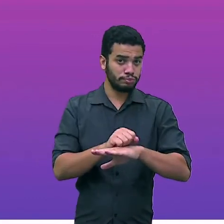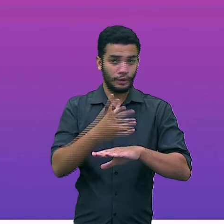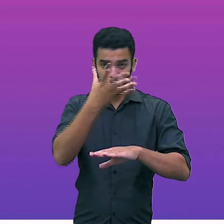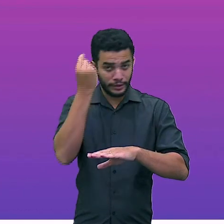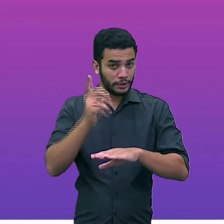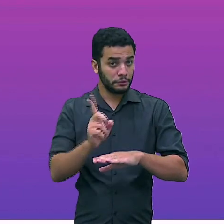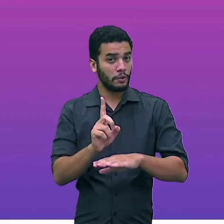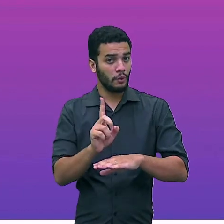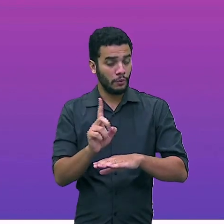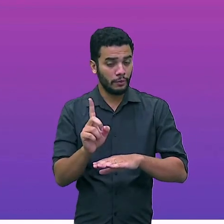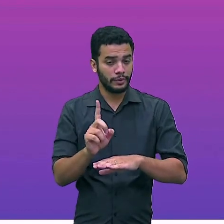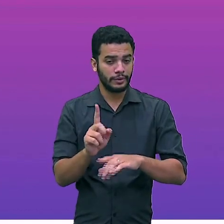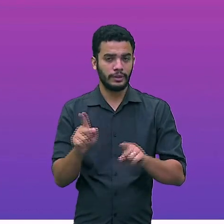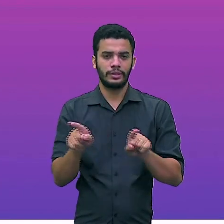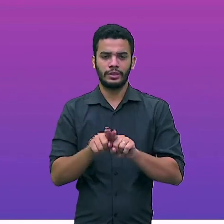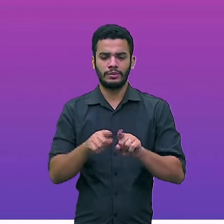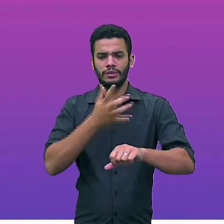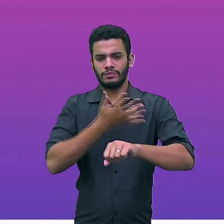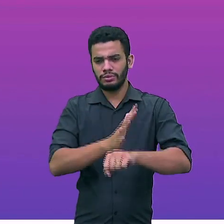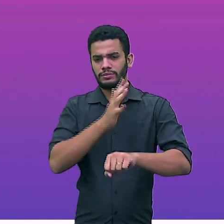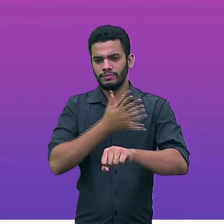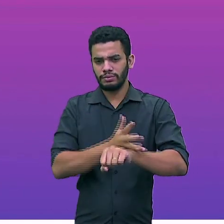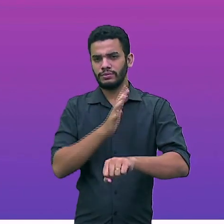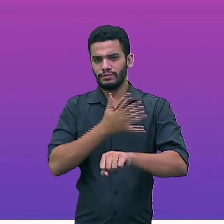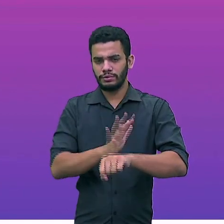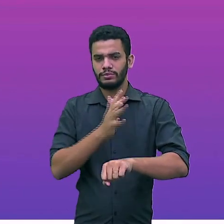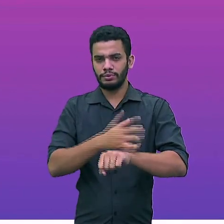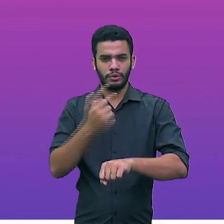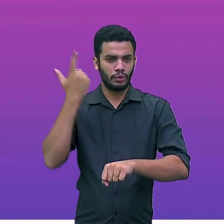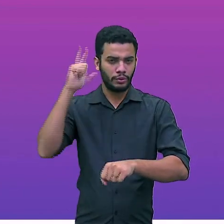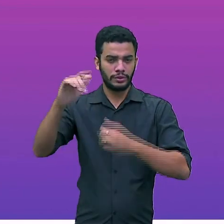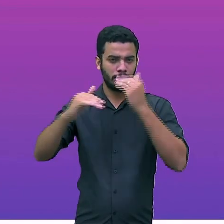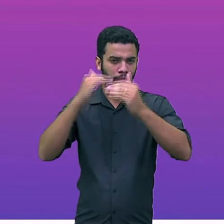SMedGV. E pratiquem, pessoal, porque é praticando que